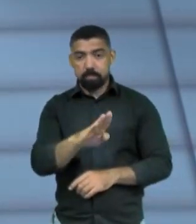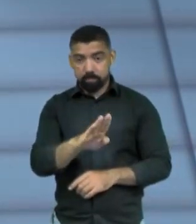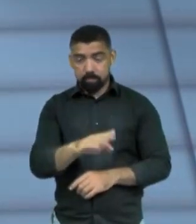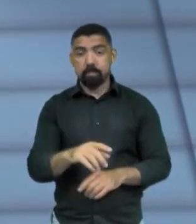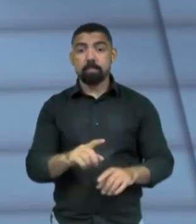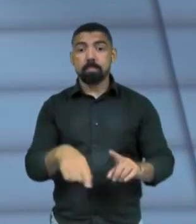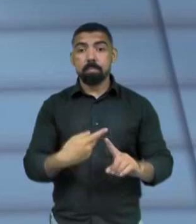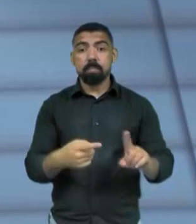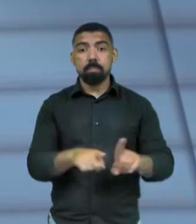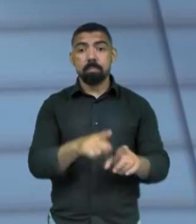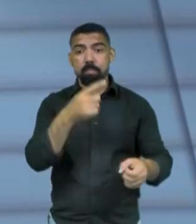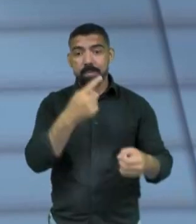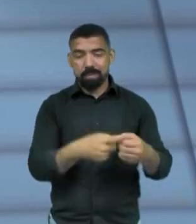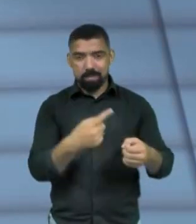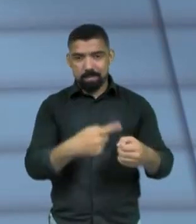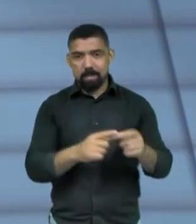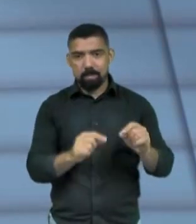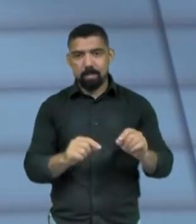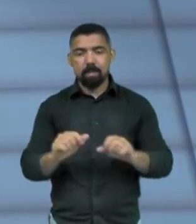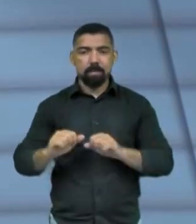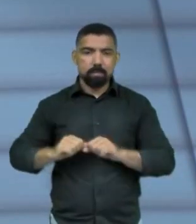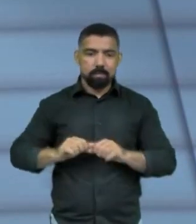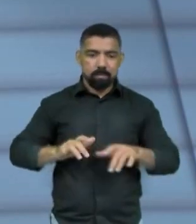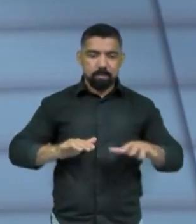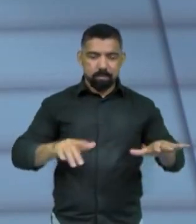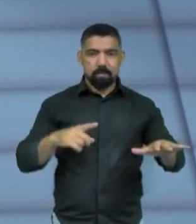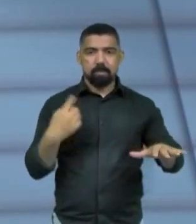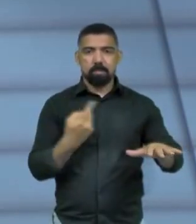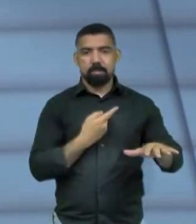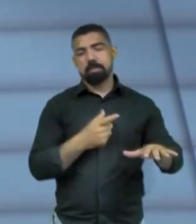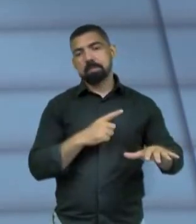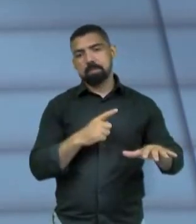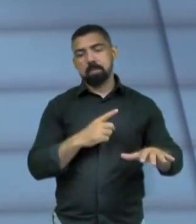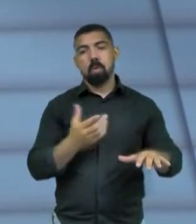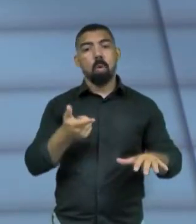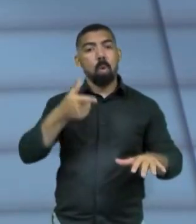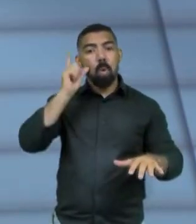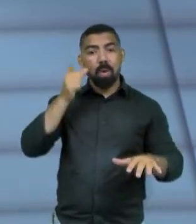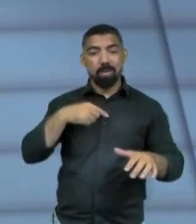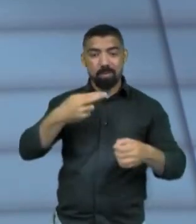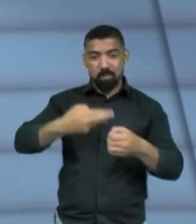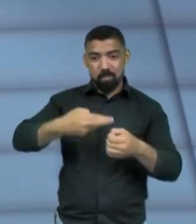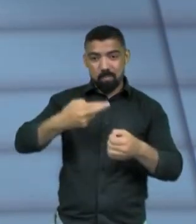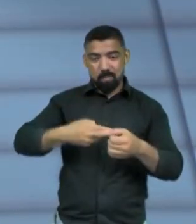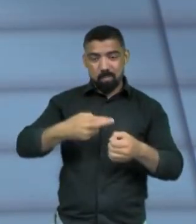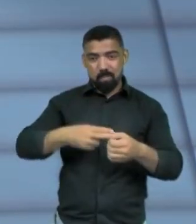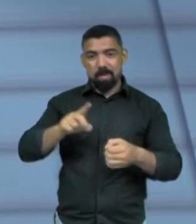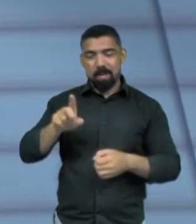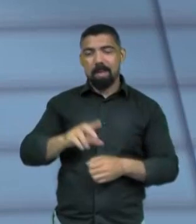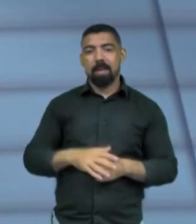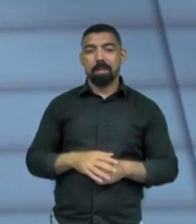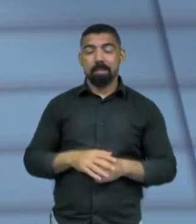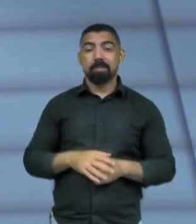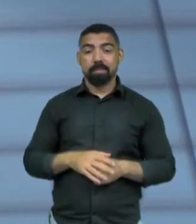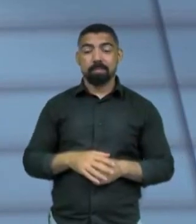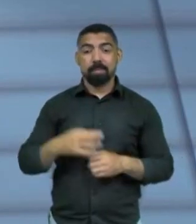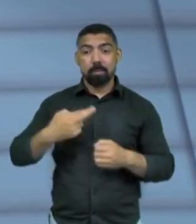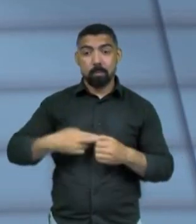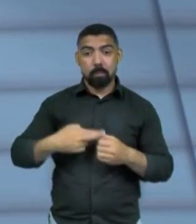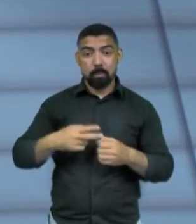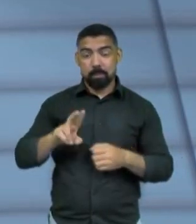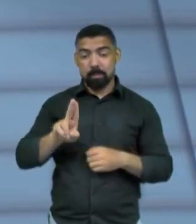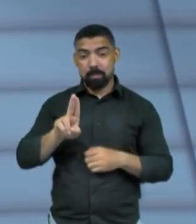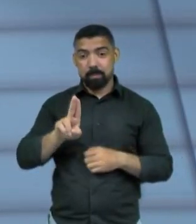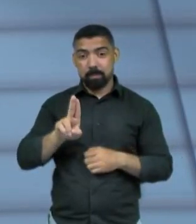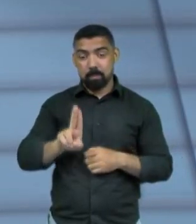essa beleza de interiorização que nós temos. Ontem eu estava em Russas, na Universidade Federal, lá do Ceará, que é